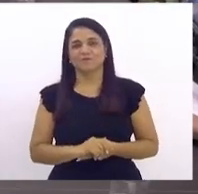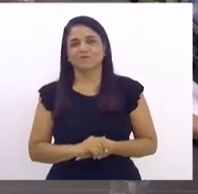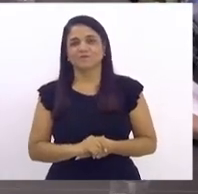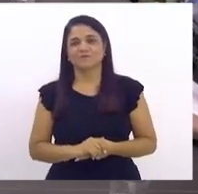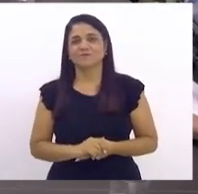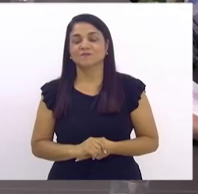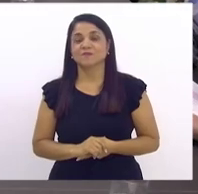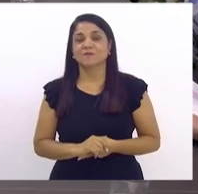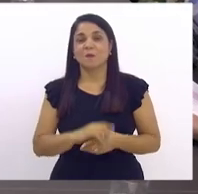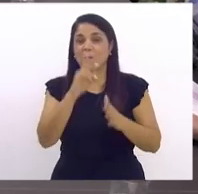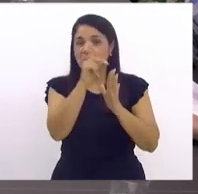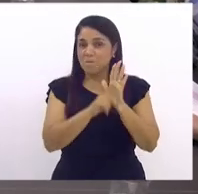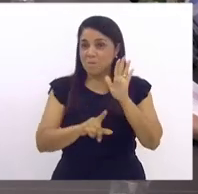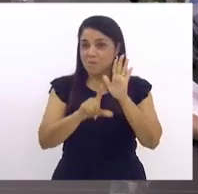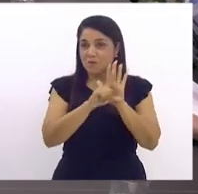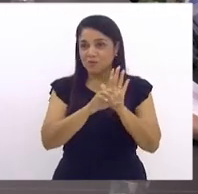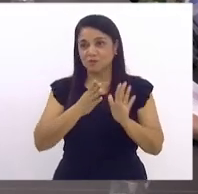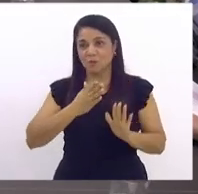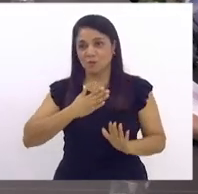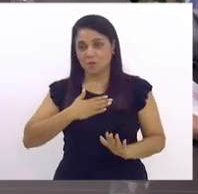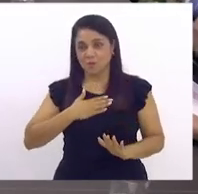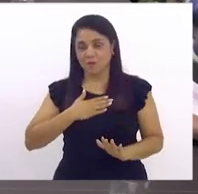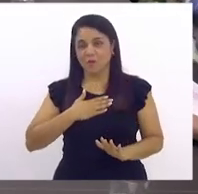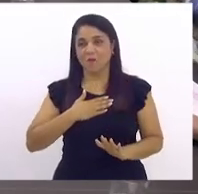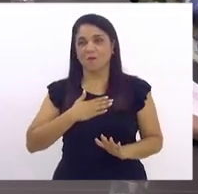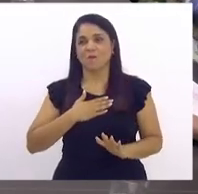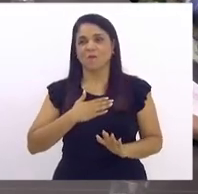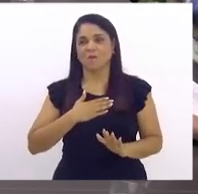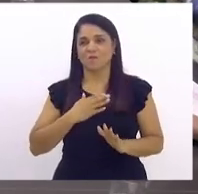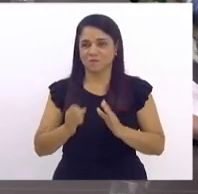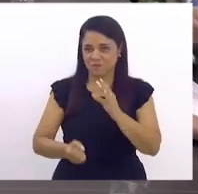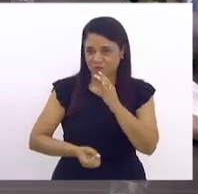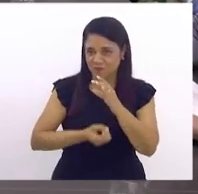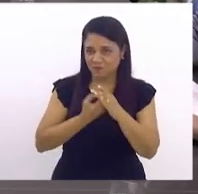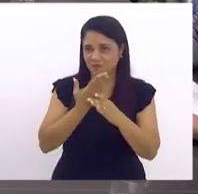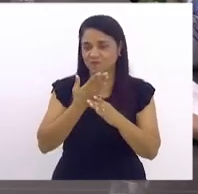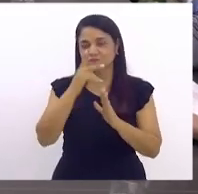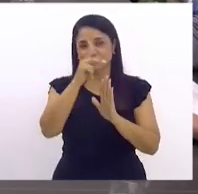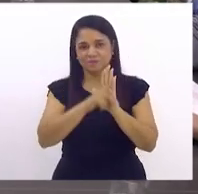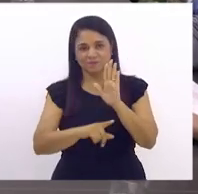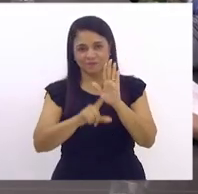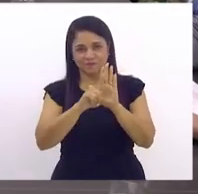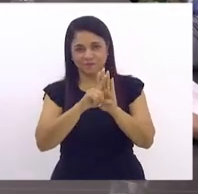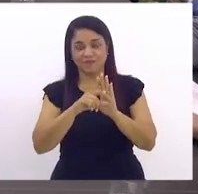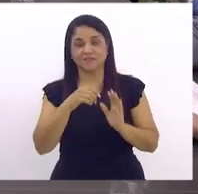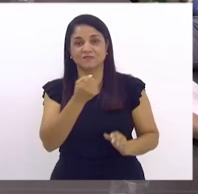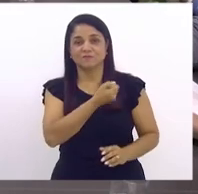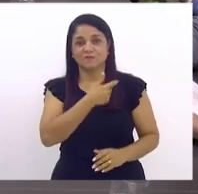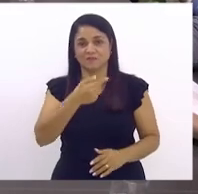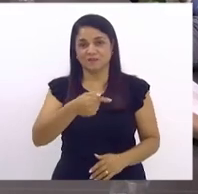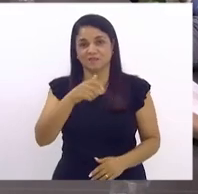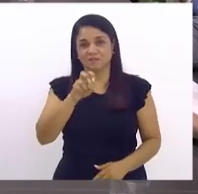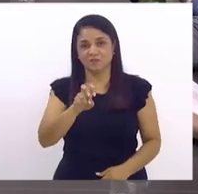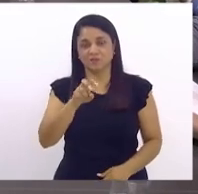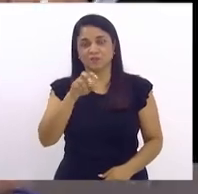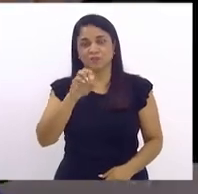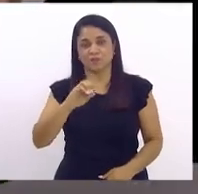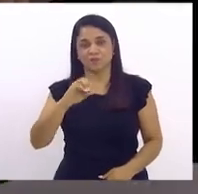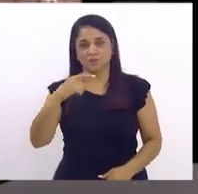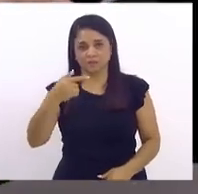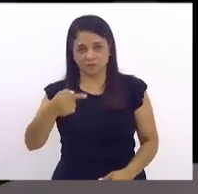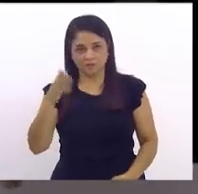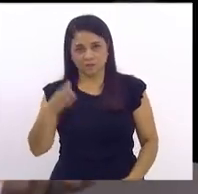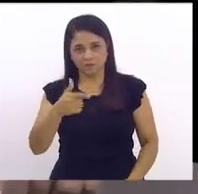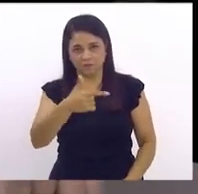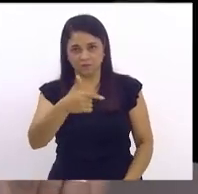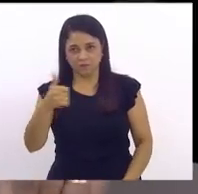São projetos de lei de minha relatoria nesse momento. Projeto de lei, item 7 da pauta, 5.007/2021,